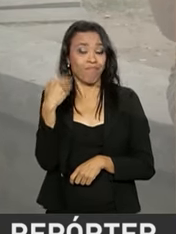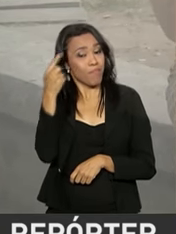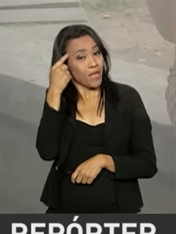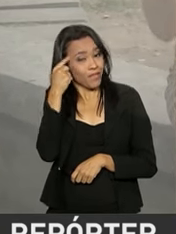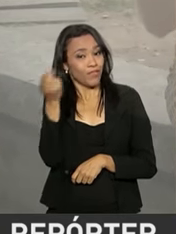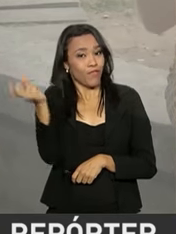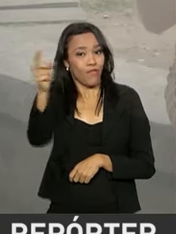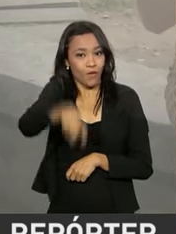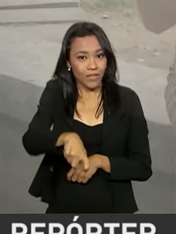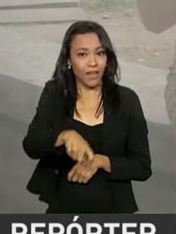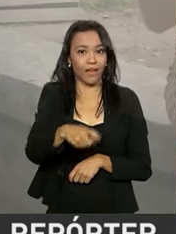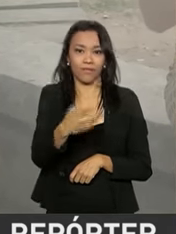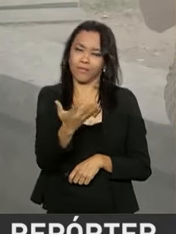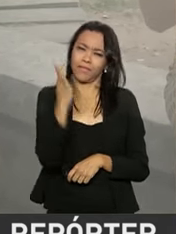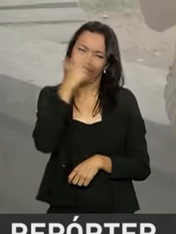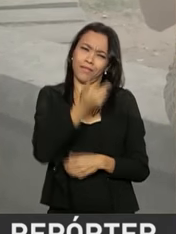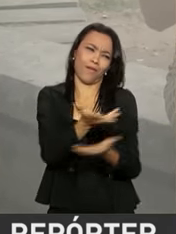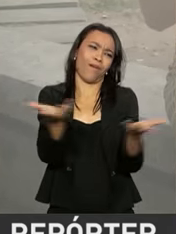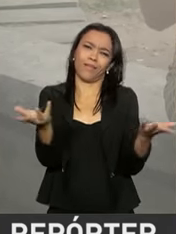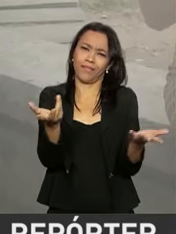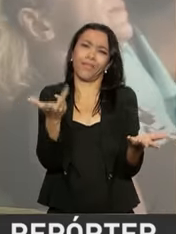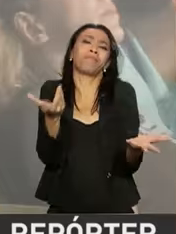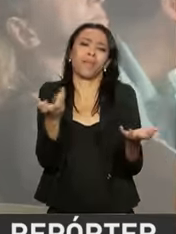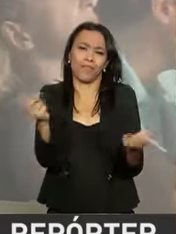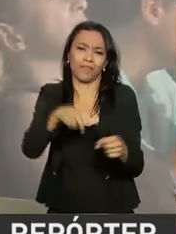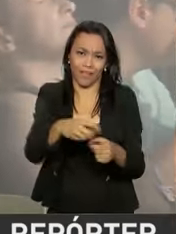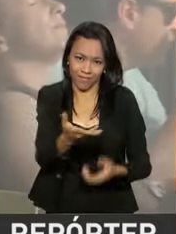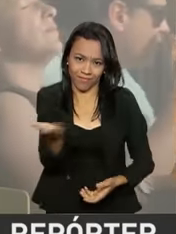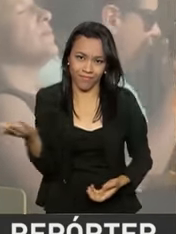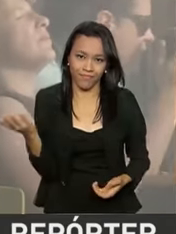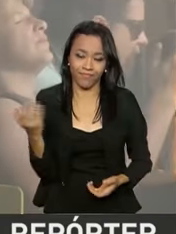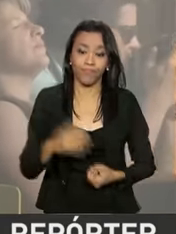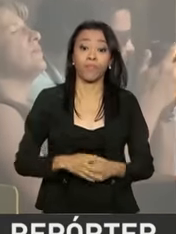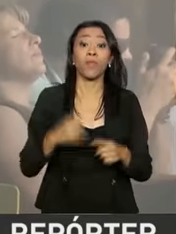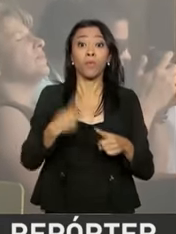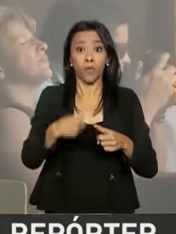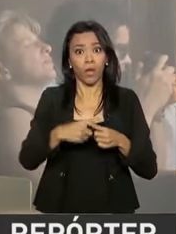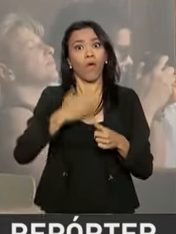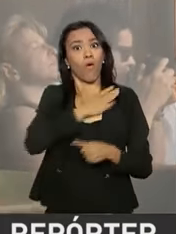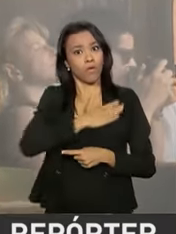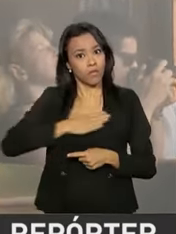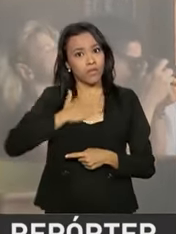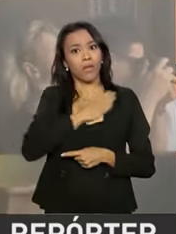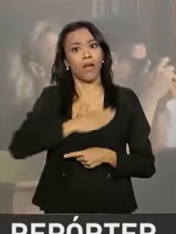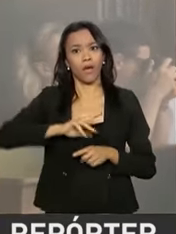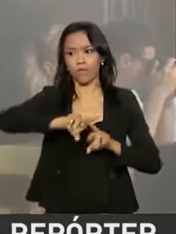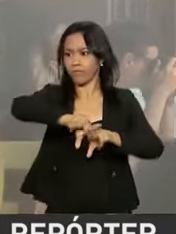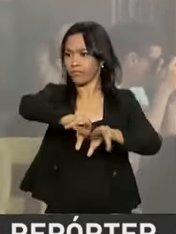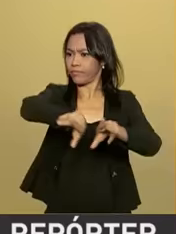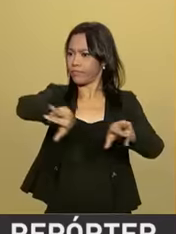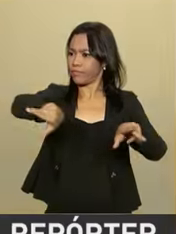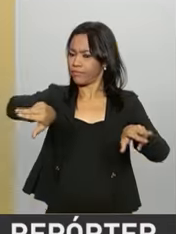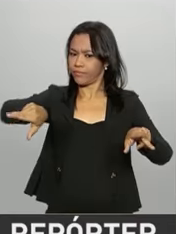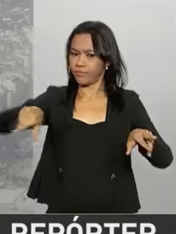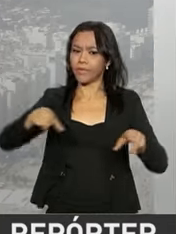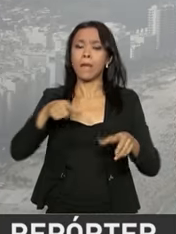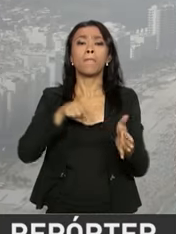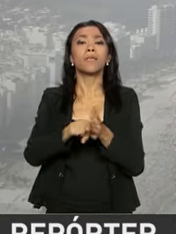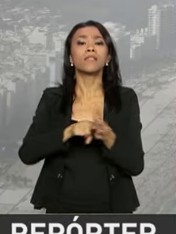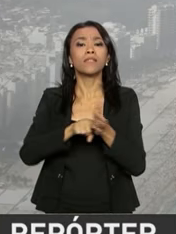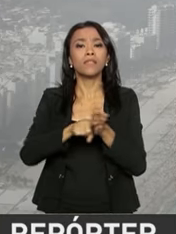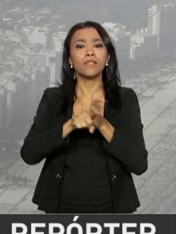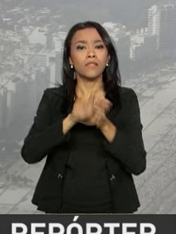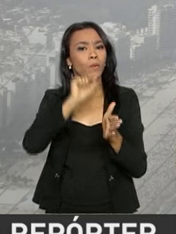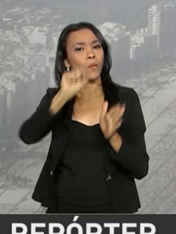também, com um cenário desses, quem não vai querer voltar? Até porque eles gostaram de muitas outras coisas. Nas pesquisas,